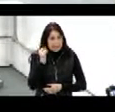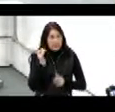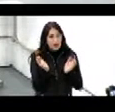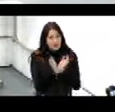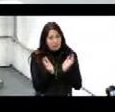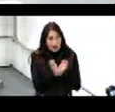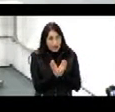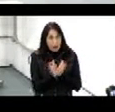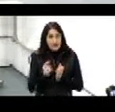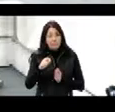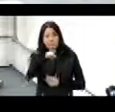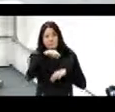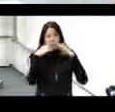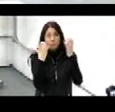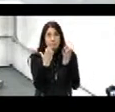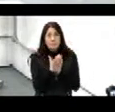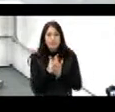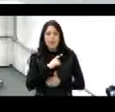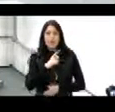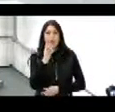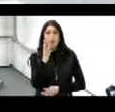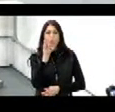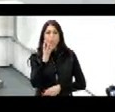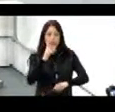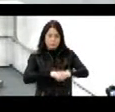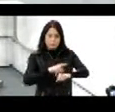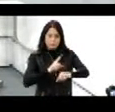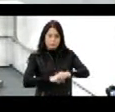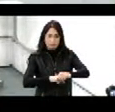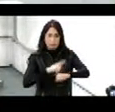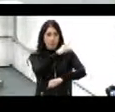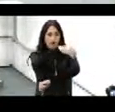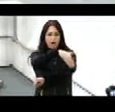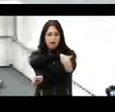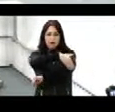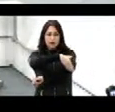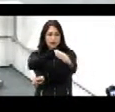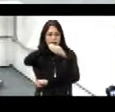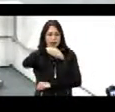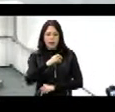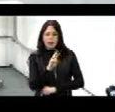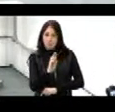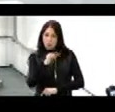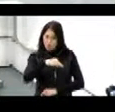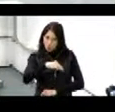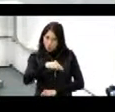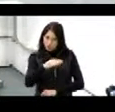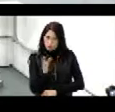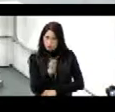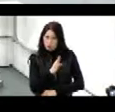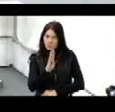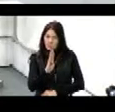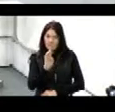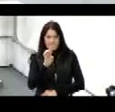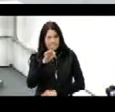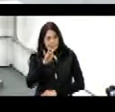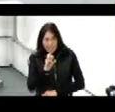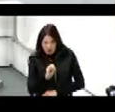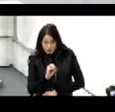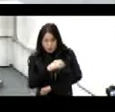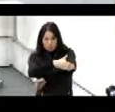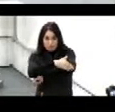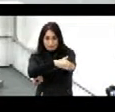assistam, 14 horas, nós estaremos na Rua Moron, com a Bento Gonçalves, na esquina da praça,